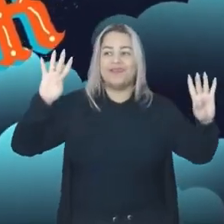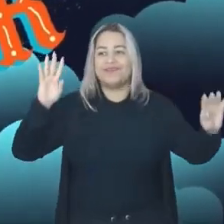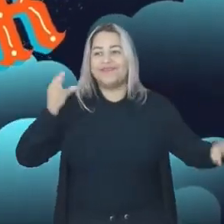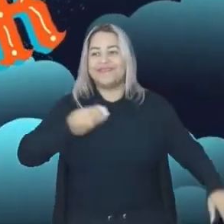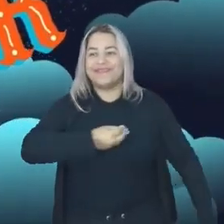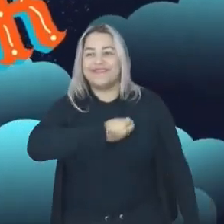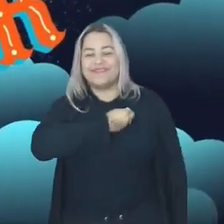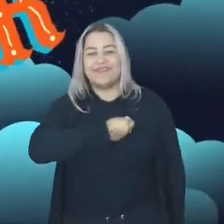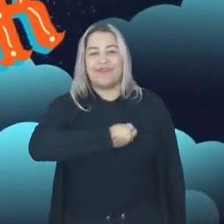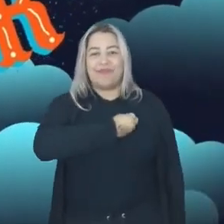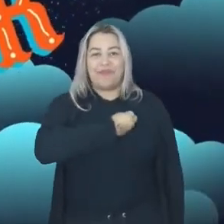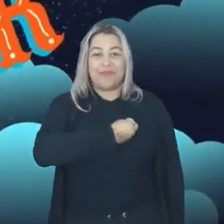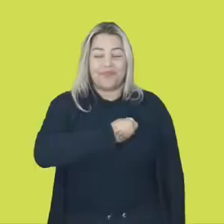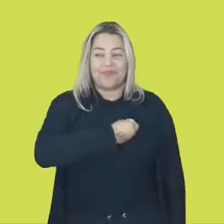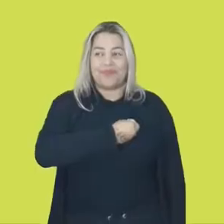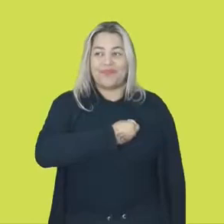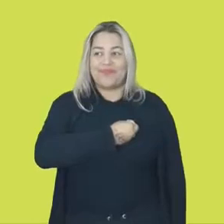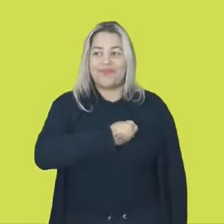viver.